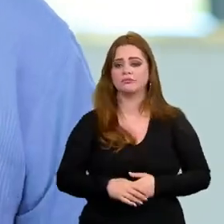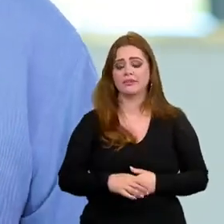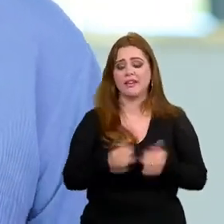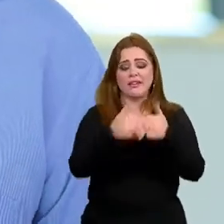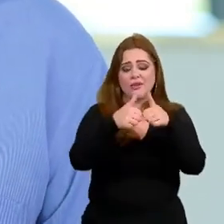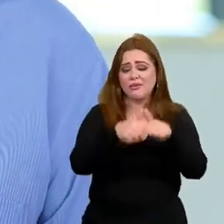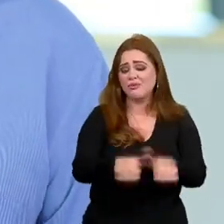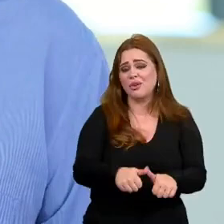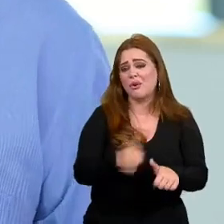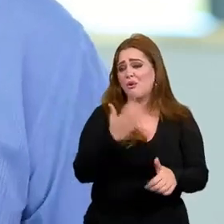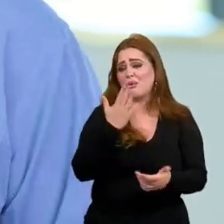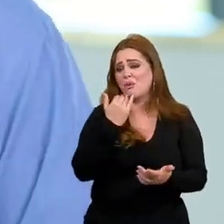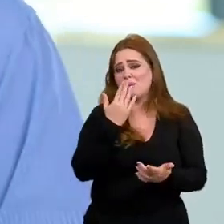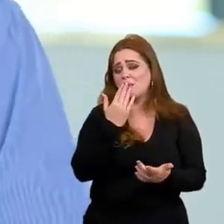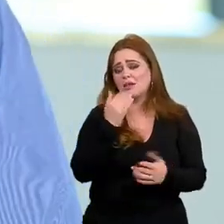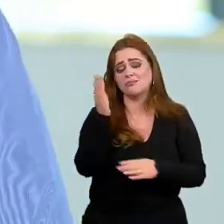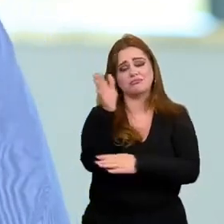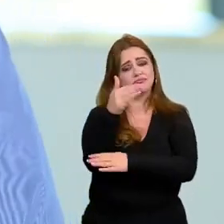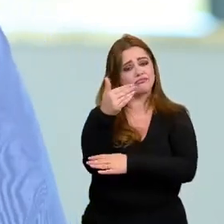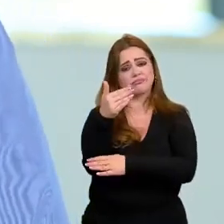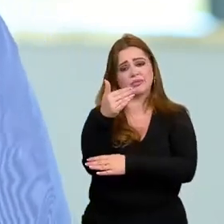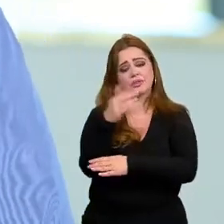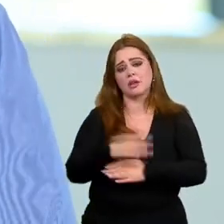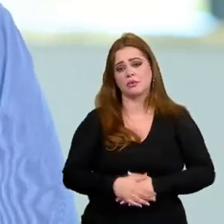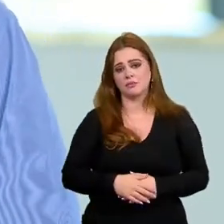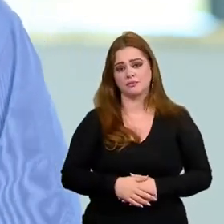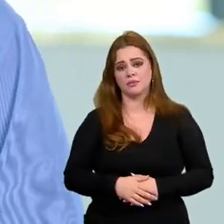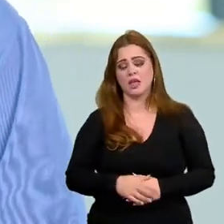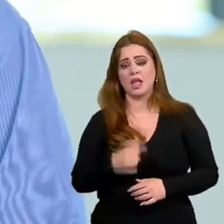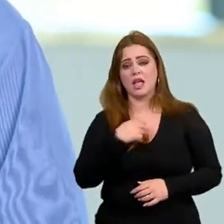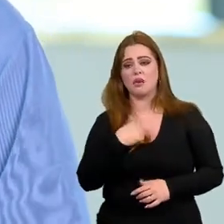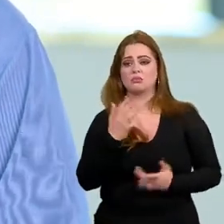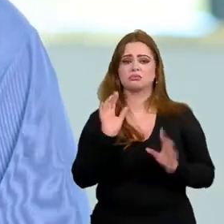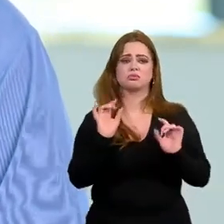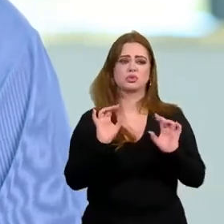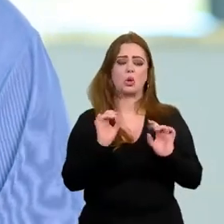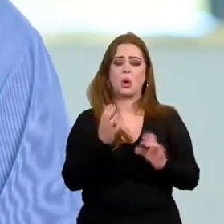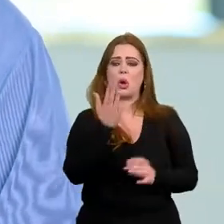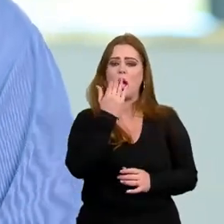ou comer onde eu sou convidado. Eu almocei